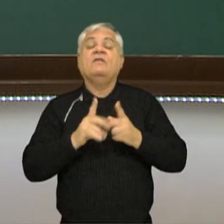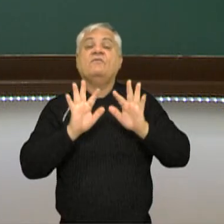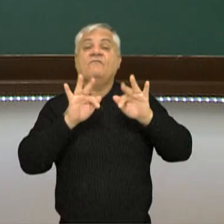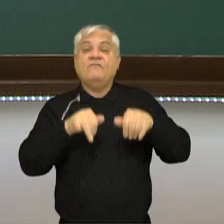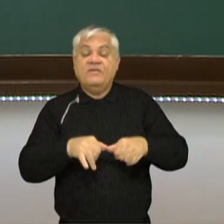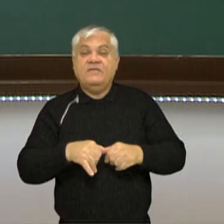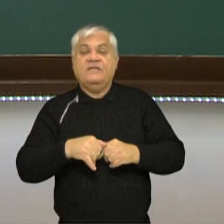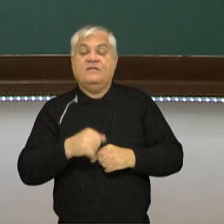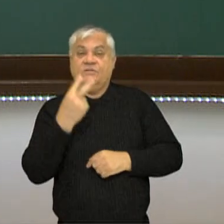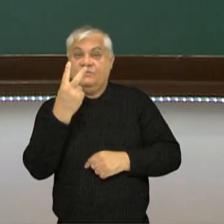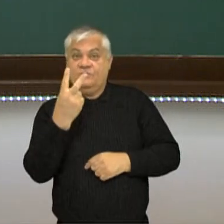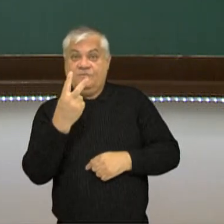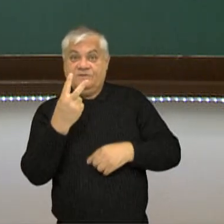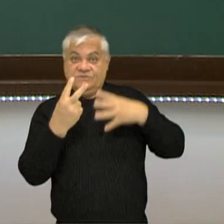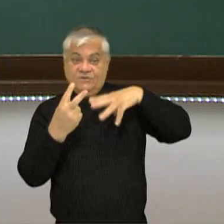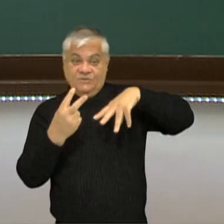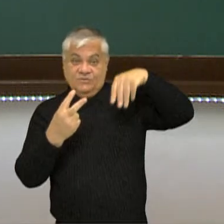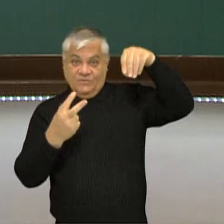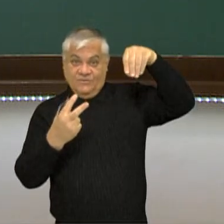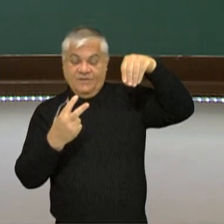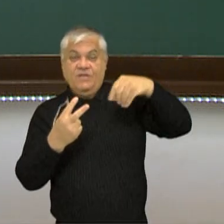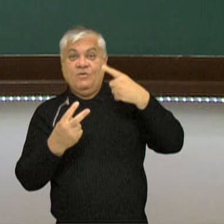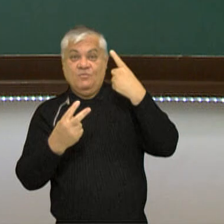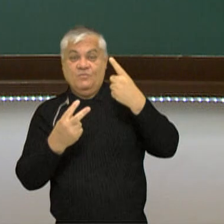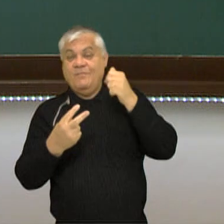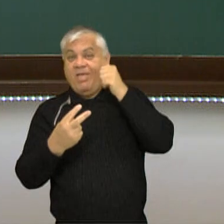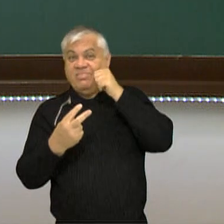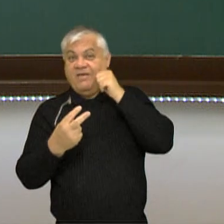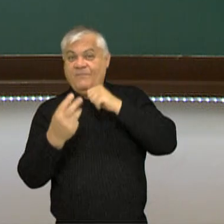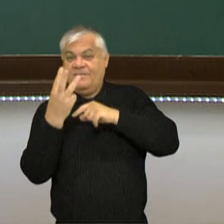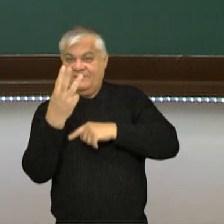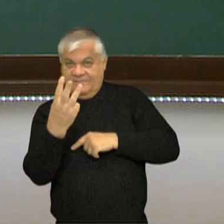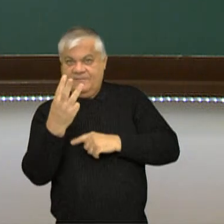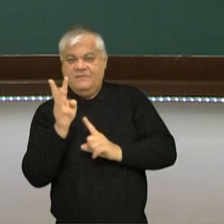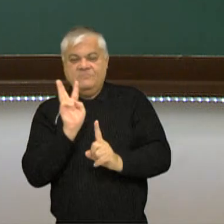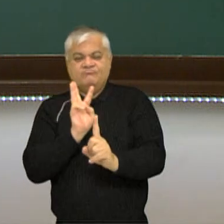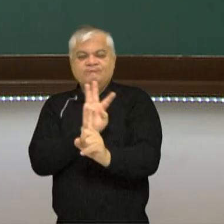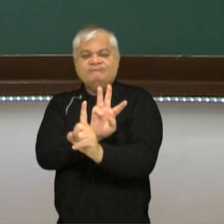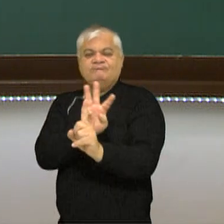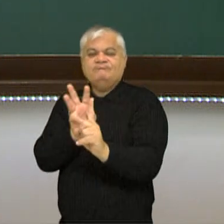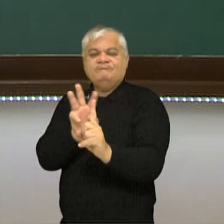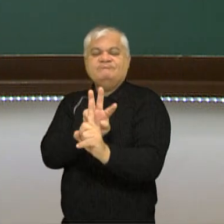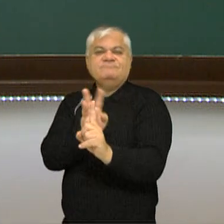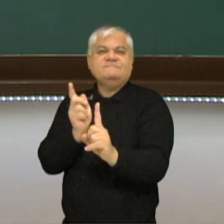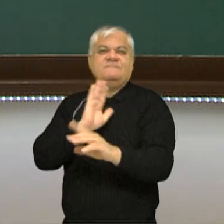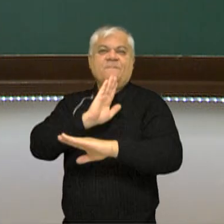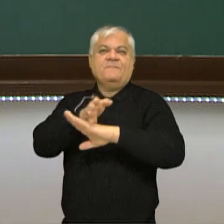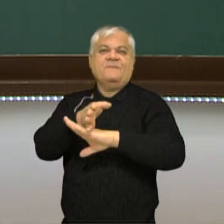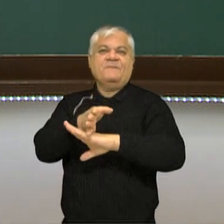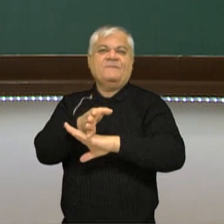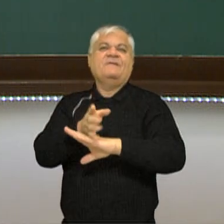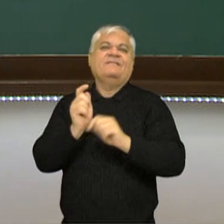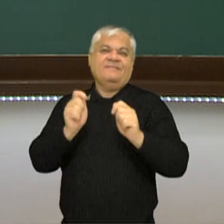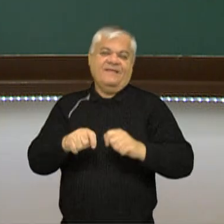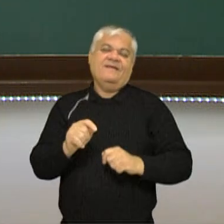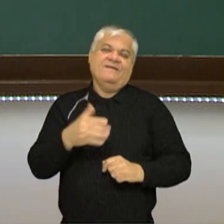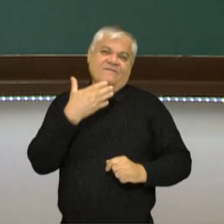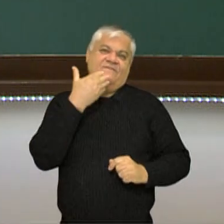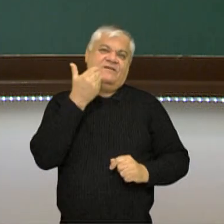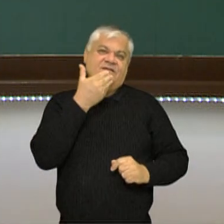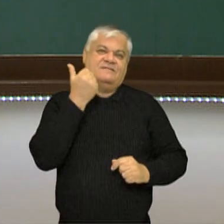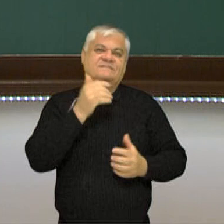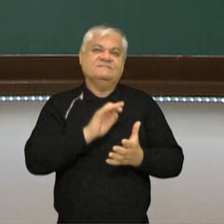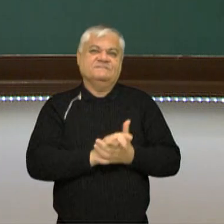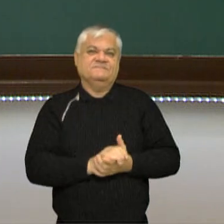torre ou com duas torres, você pode conseguir uma posição de checkmate de corredor que é mais fácil de acontecer do